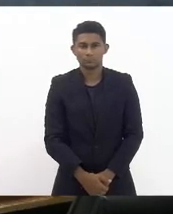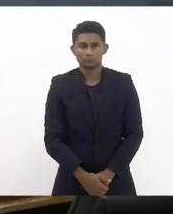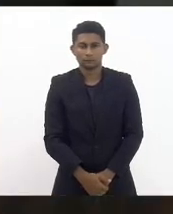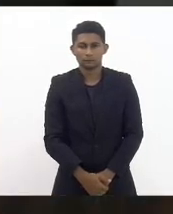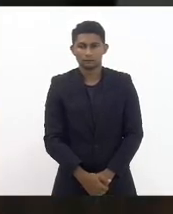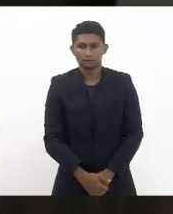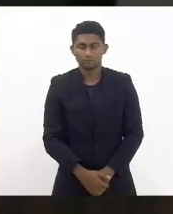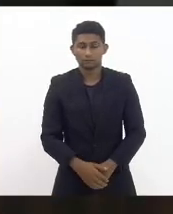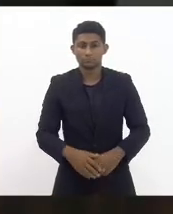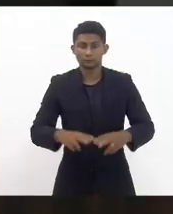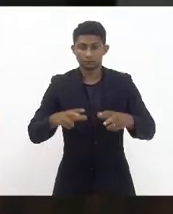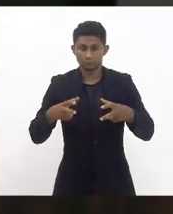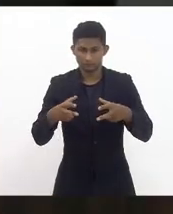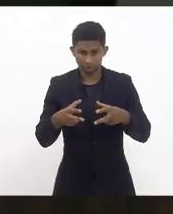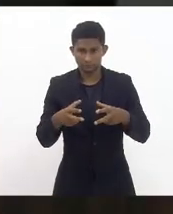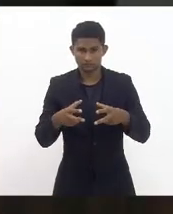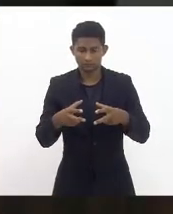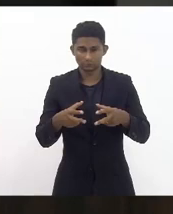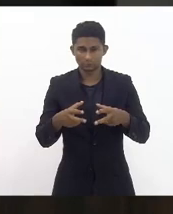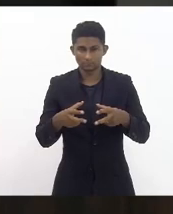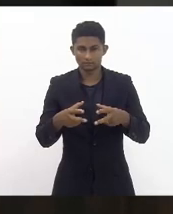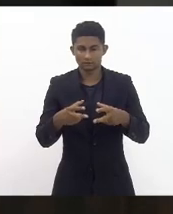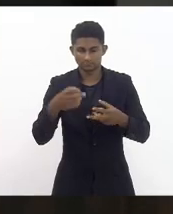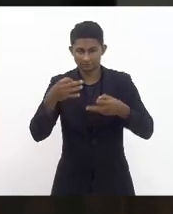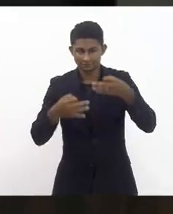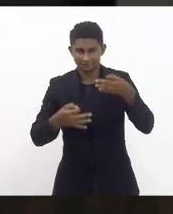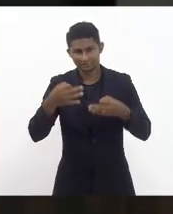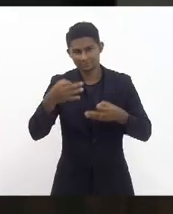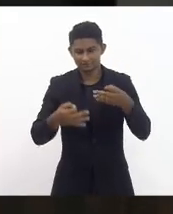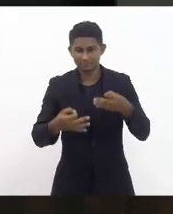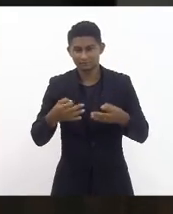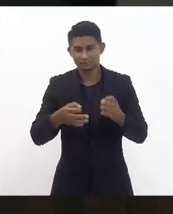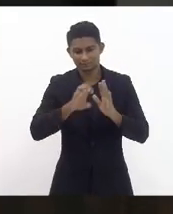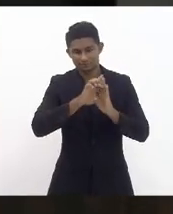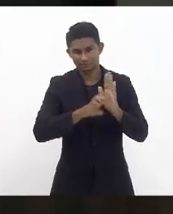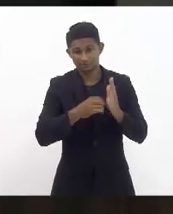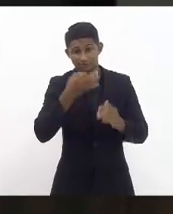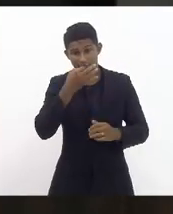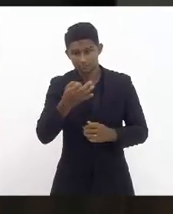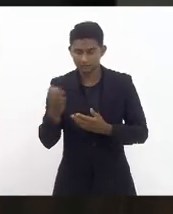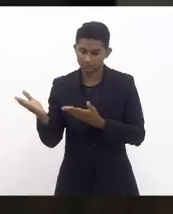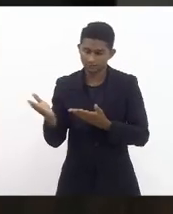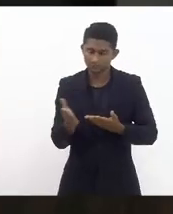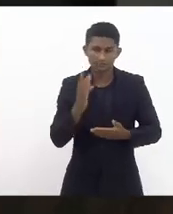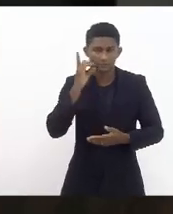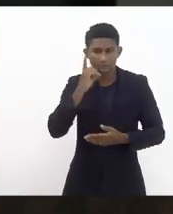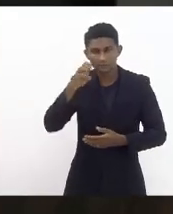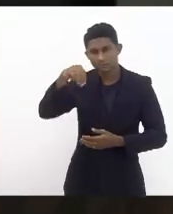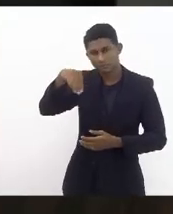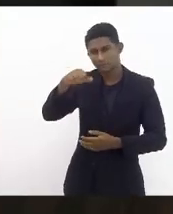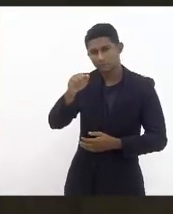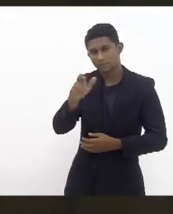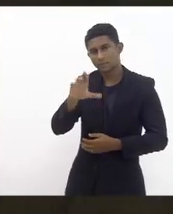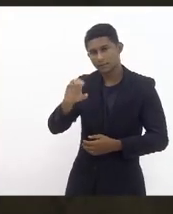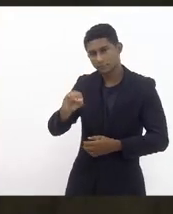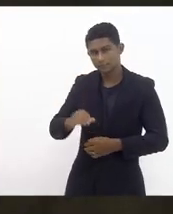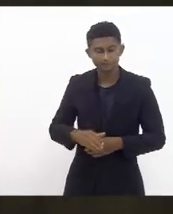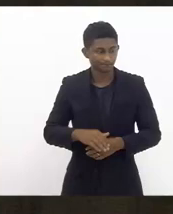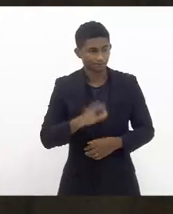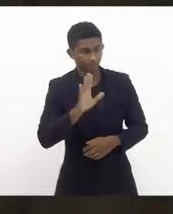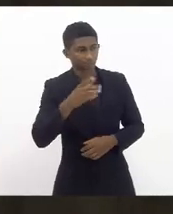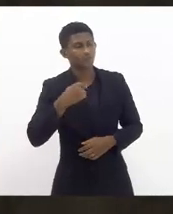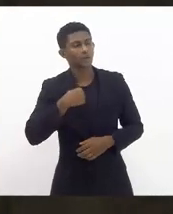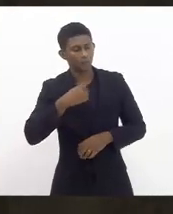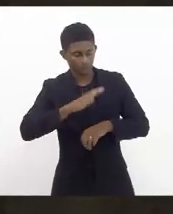Para emitir parecer pela Comissão de Constituição e Justiça sobre as emendas de plenário, deputado Márcio Pacheco. Senhor presidente, eu sou autor das emendas, queria